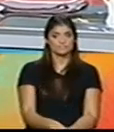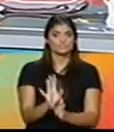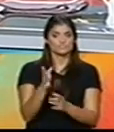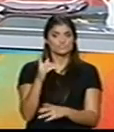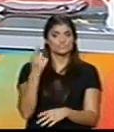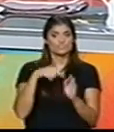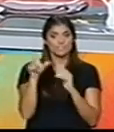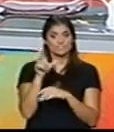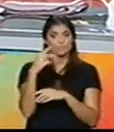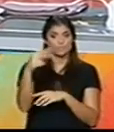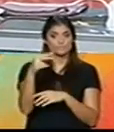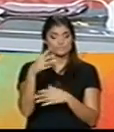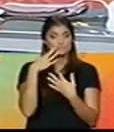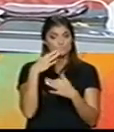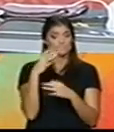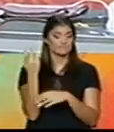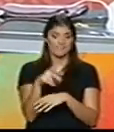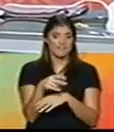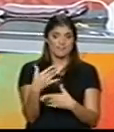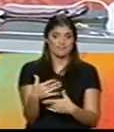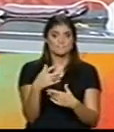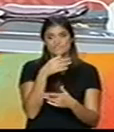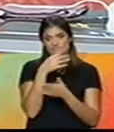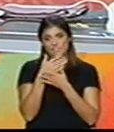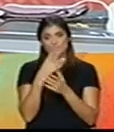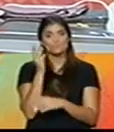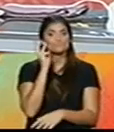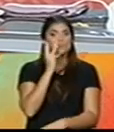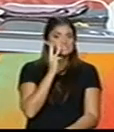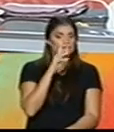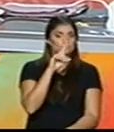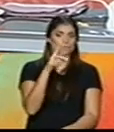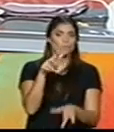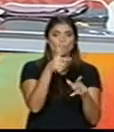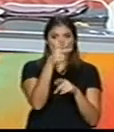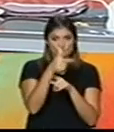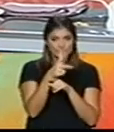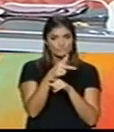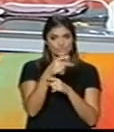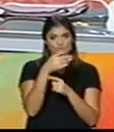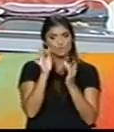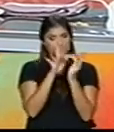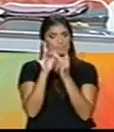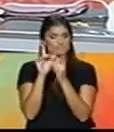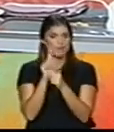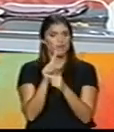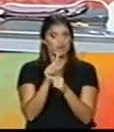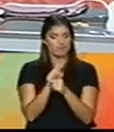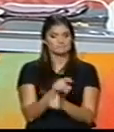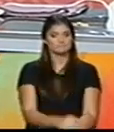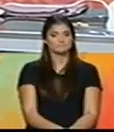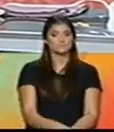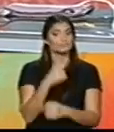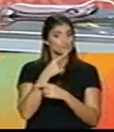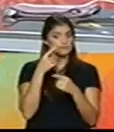Lisboa 2 vezes, agora ultimamente ela não tem vindo. Mas falamos no WhatsApp, fazemos os nossos vídeos, estamos em contato. Dá para conversar, com certeza. Sim, sim, sim. Bom, sim.